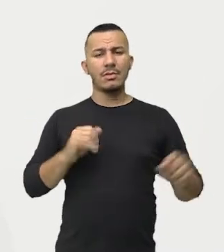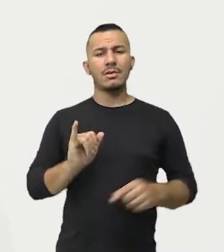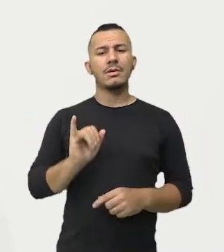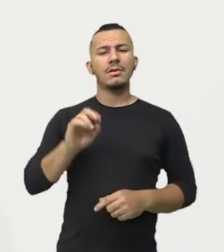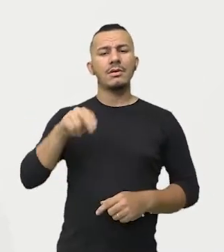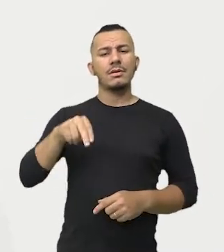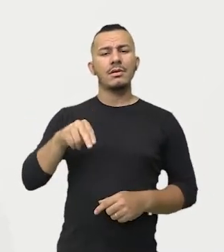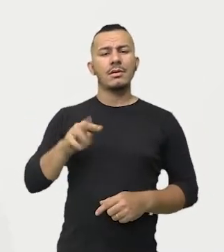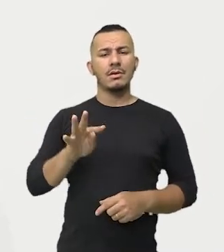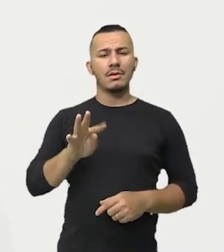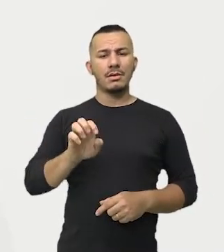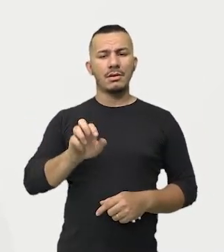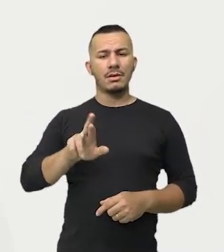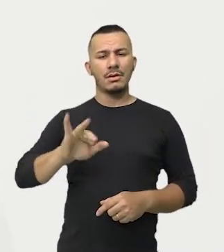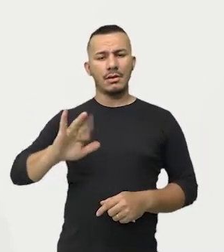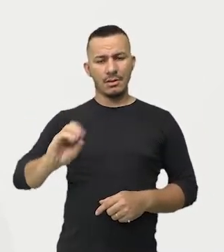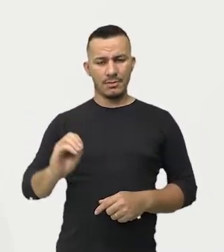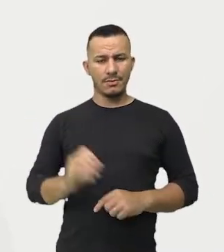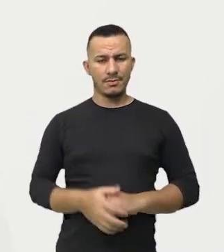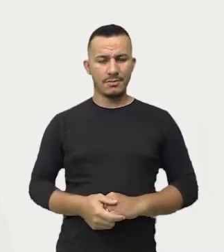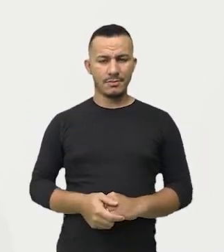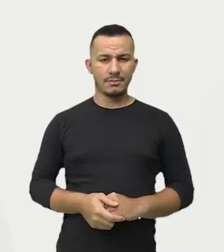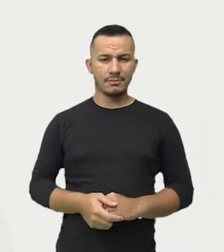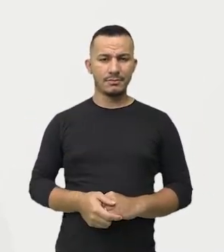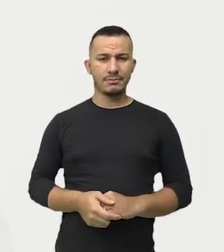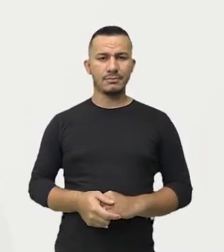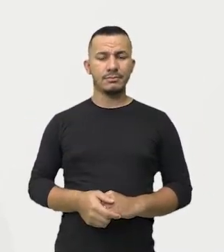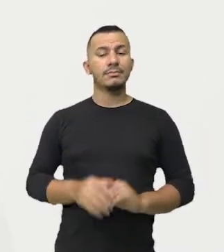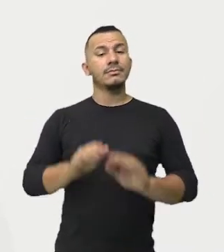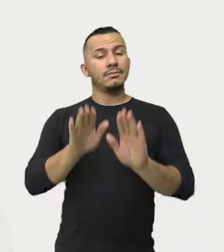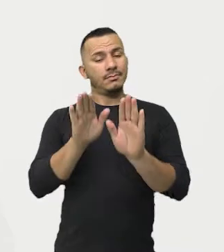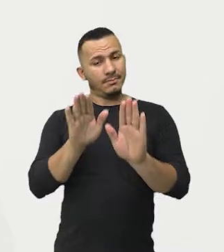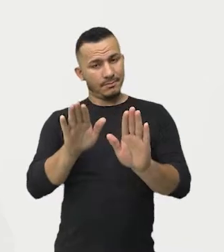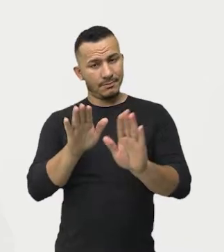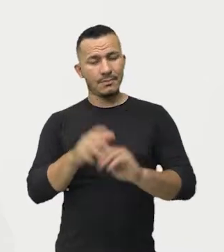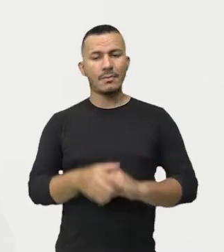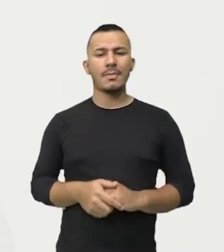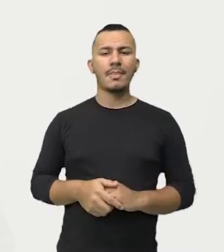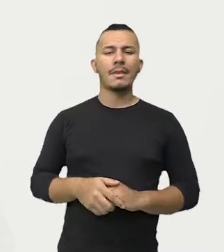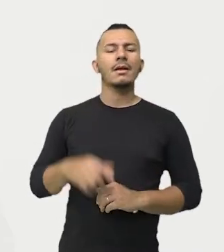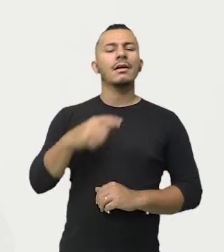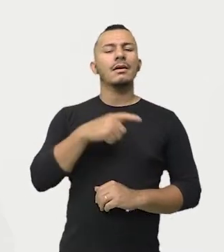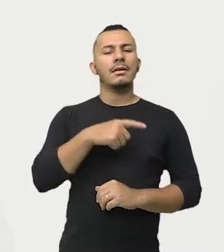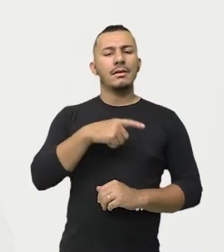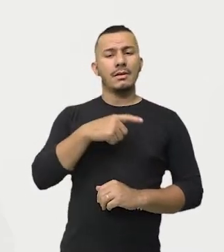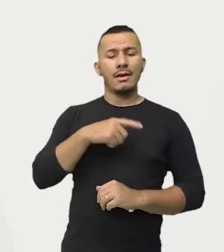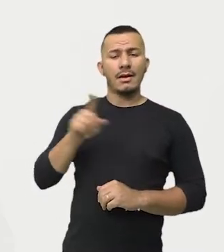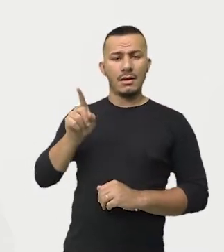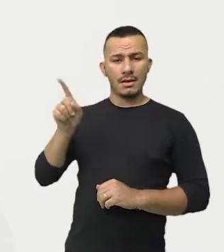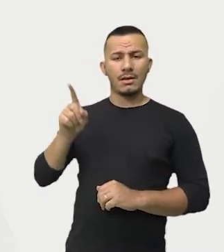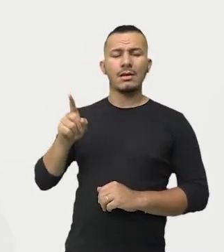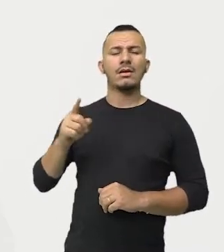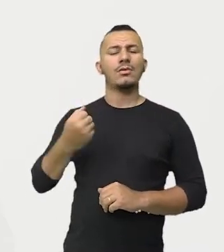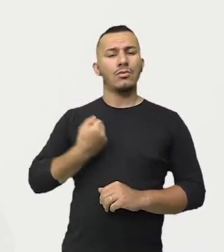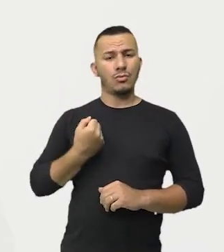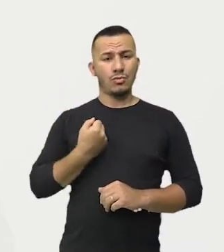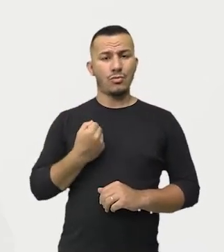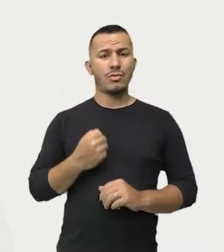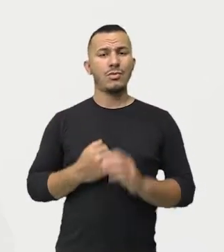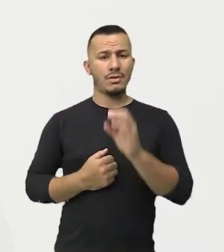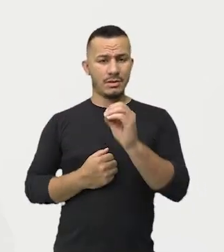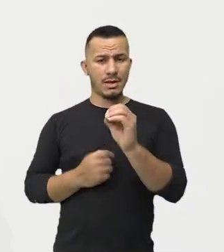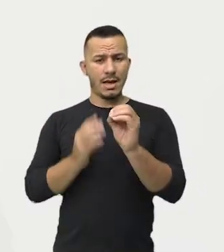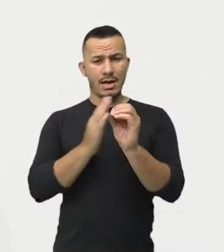a reta que representa o conjunto dos números inteiros. Lembrando que nós temos os números de